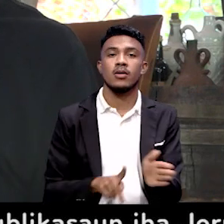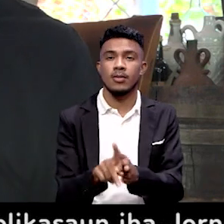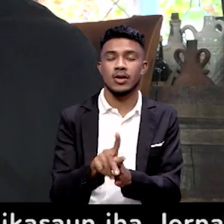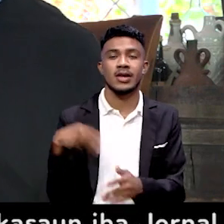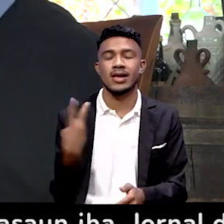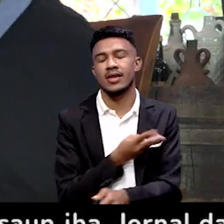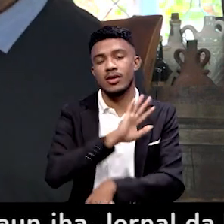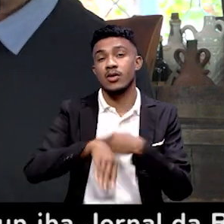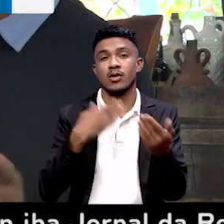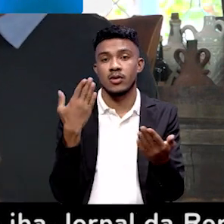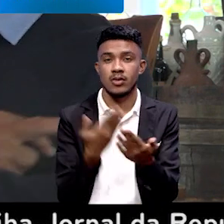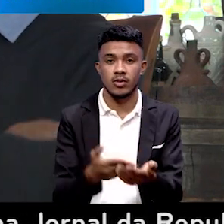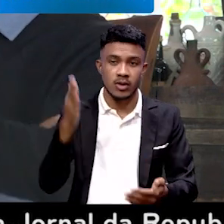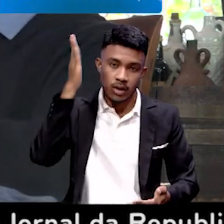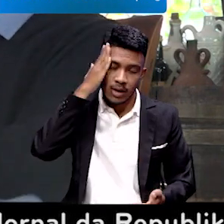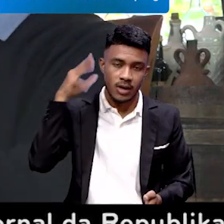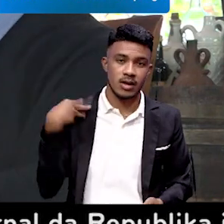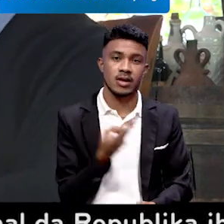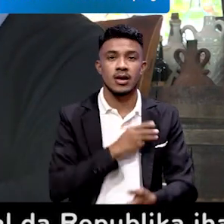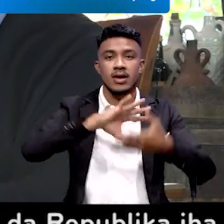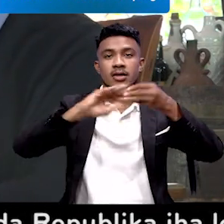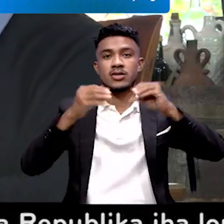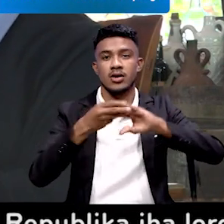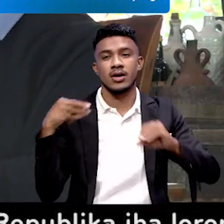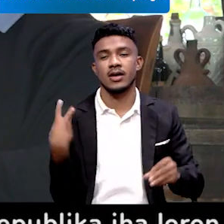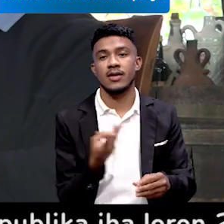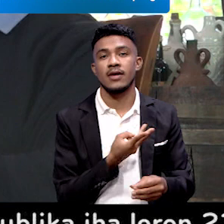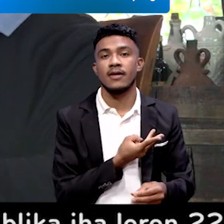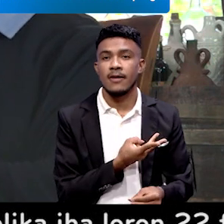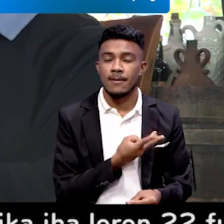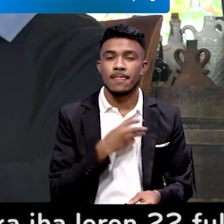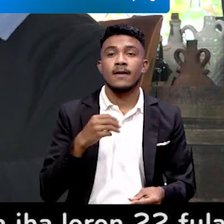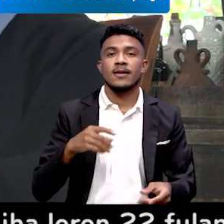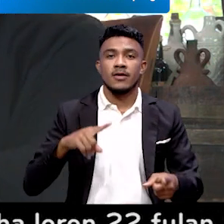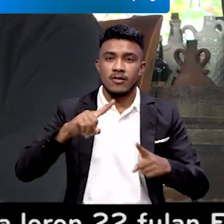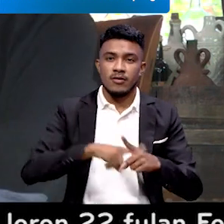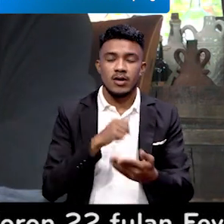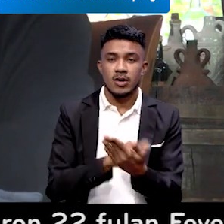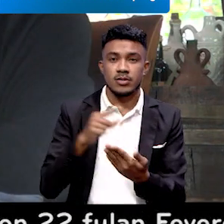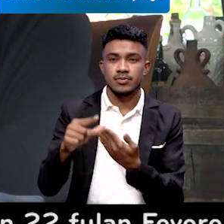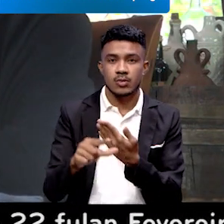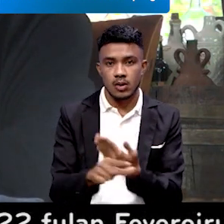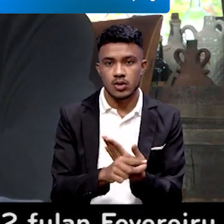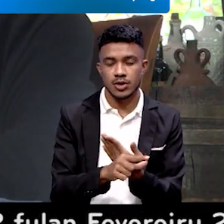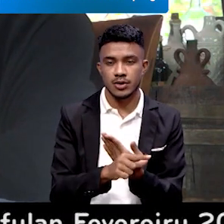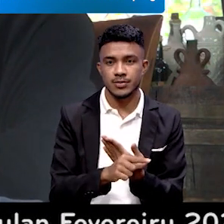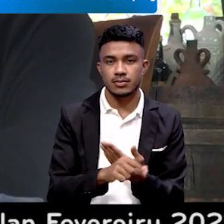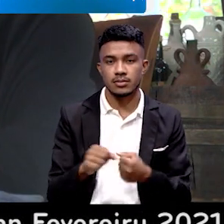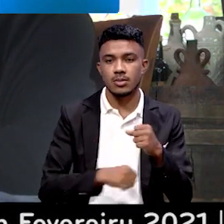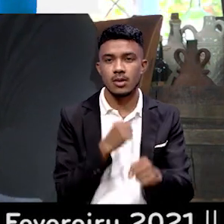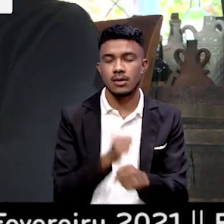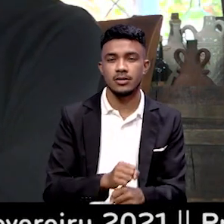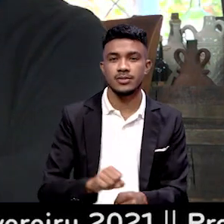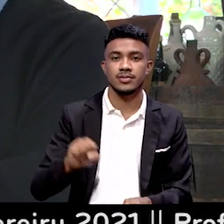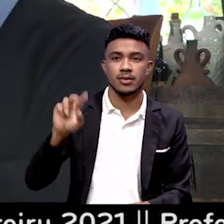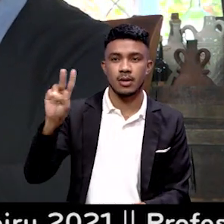história. A queda de agosto de 75. Nel único povo era traumatizado, Tertévez.